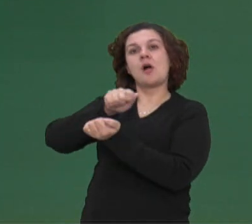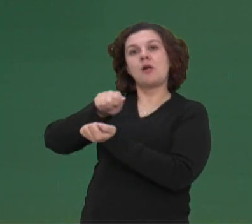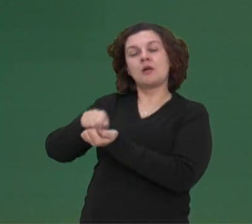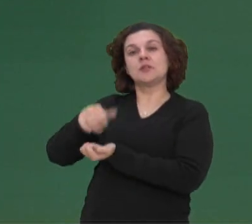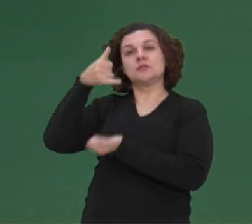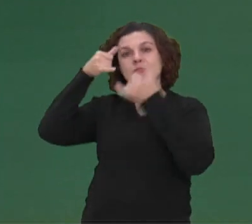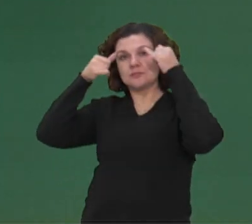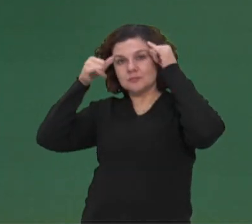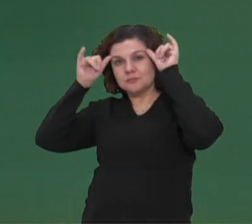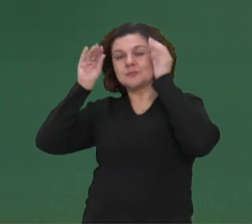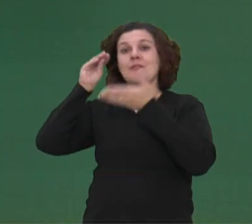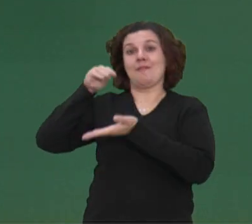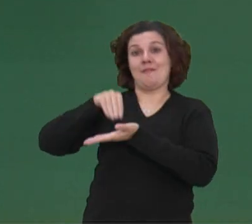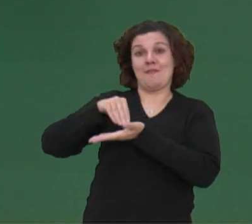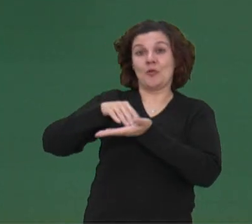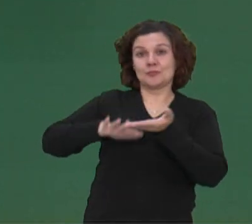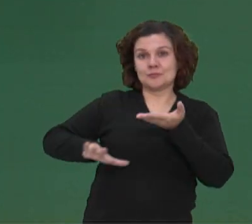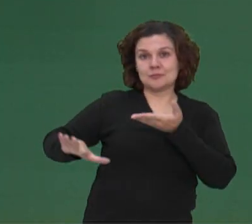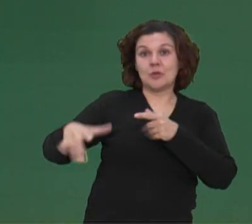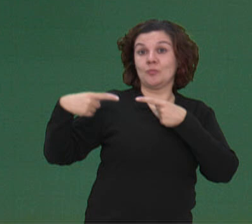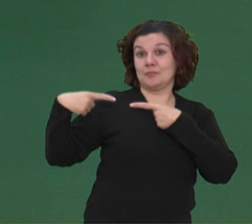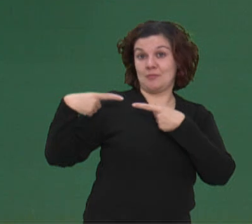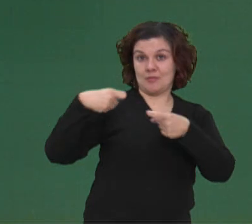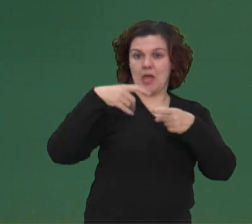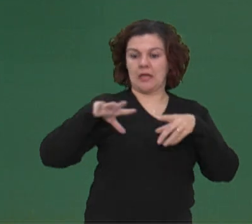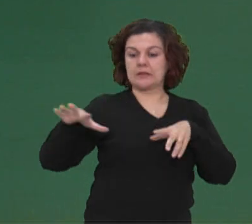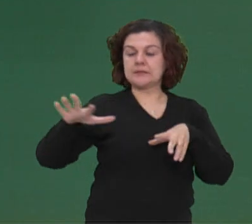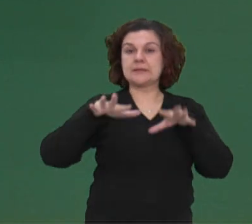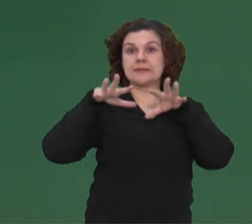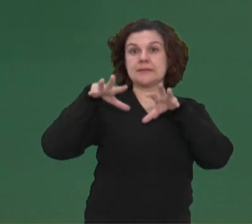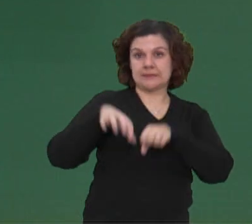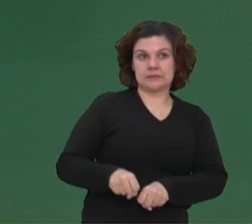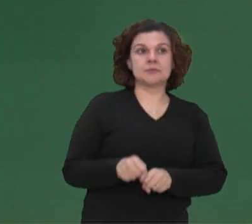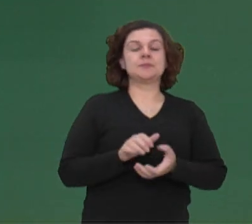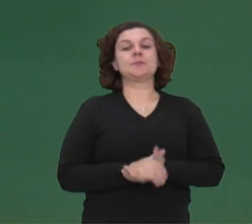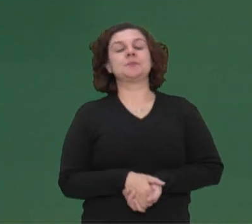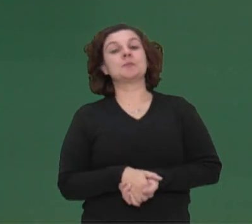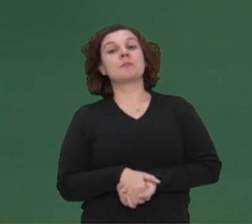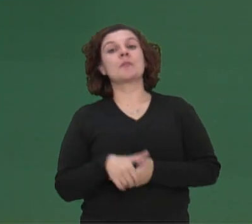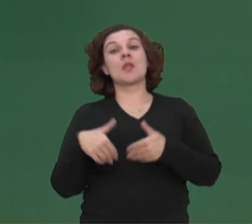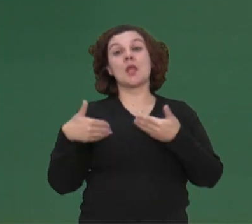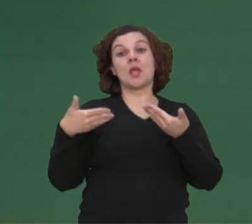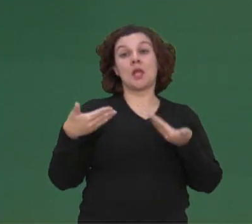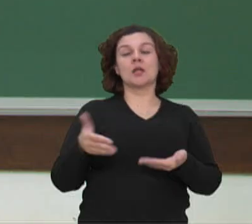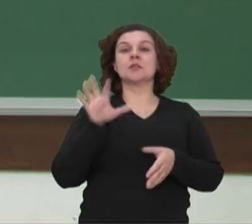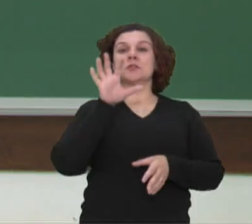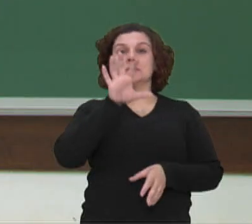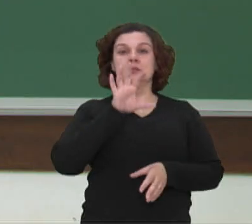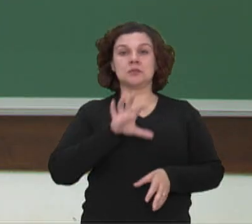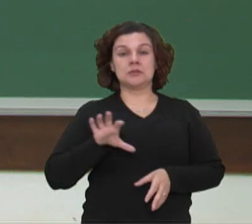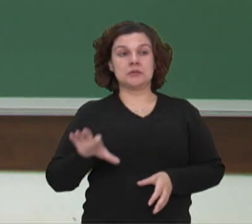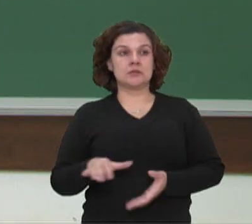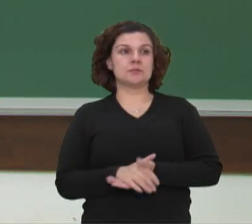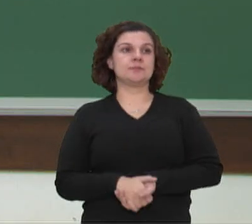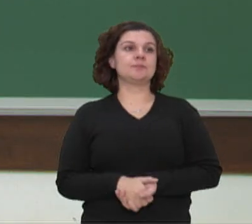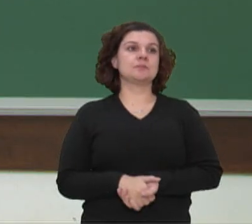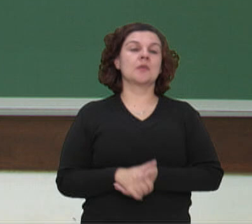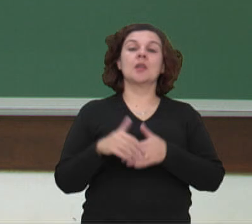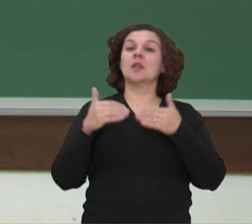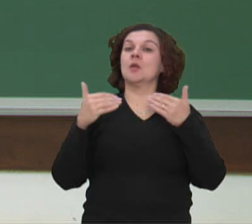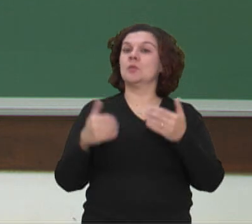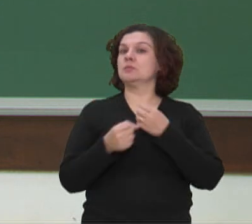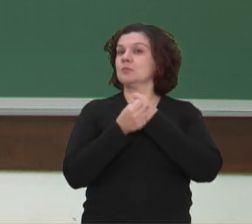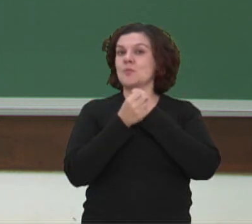pelo domínio desses espaços, tudo bem? Então, regionalização. Meu amigo e minha amiga, não tem